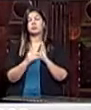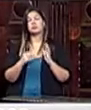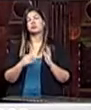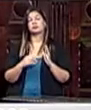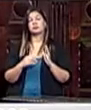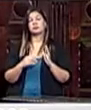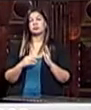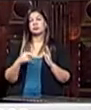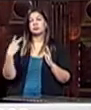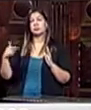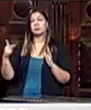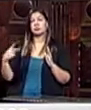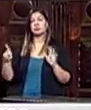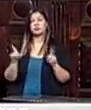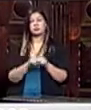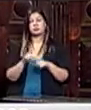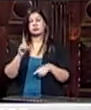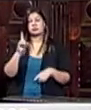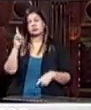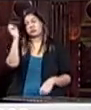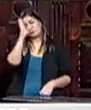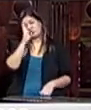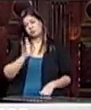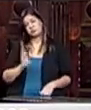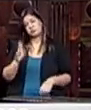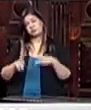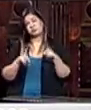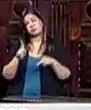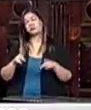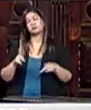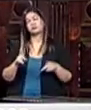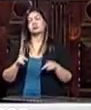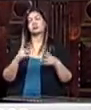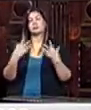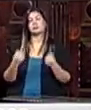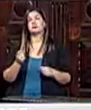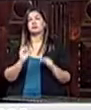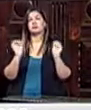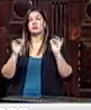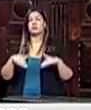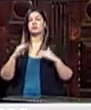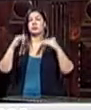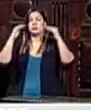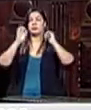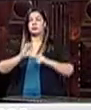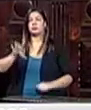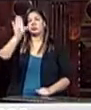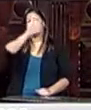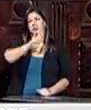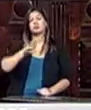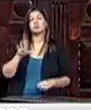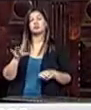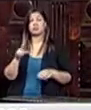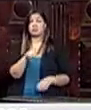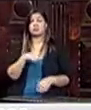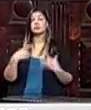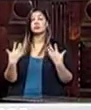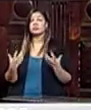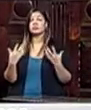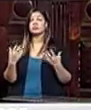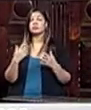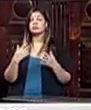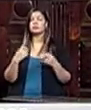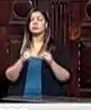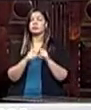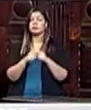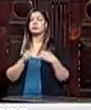mínimo. O povo brasileiro não aceita o fim da soberania nacional. O povo brasileiro quer construir o seu